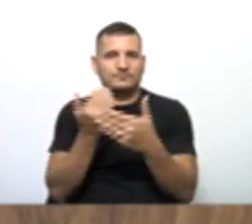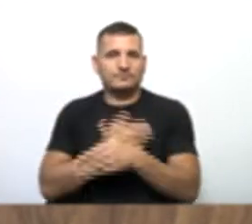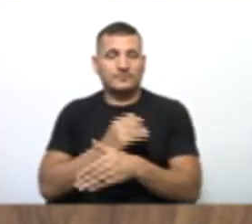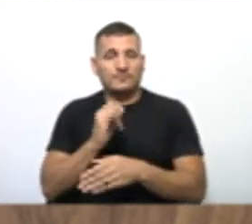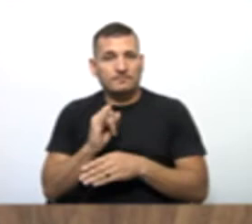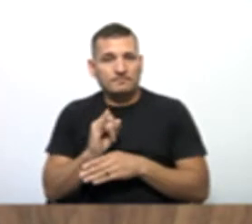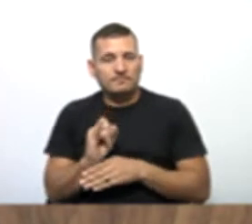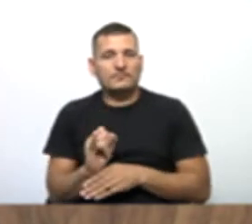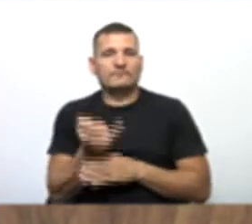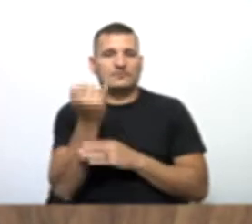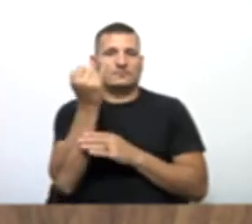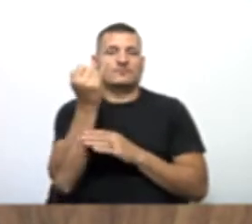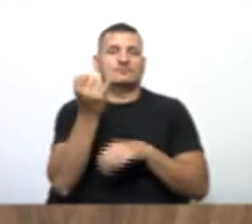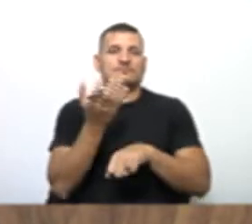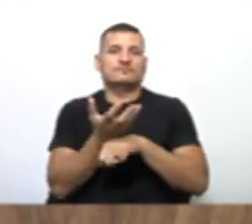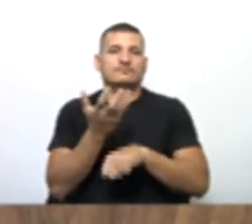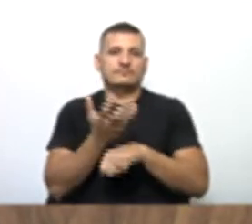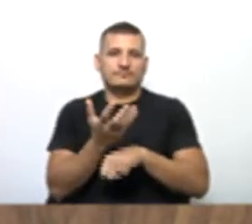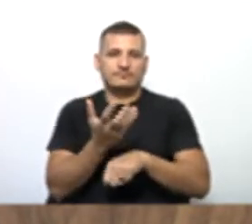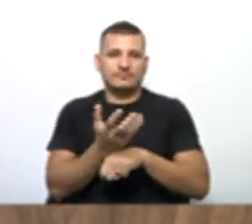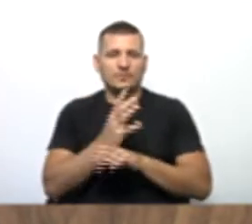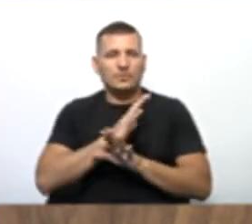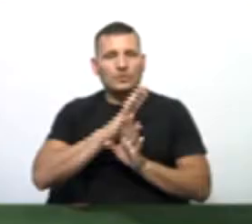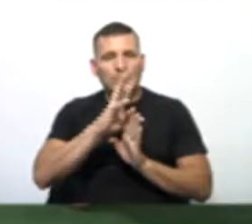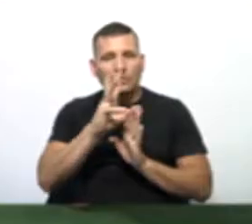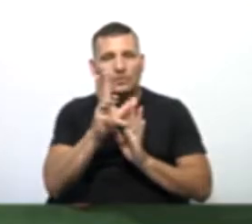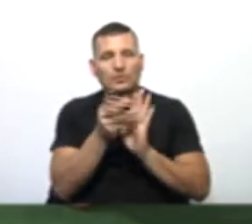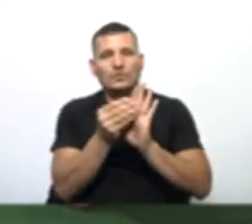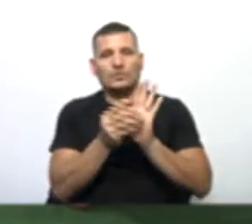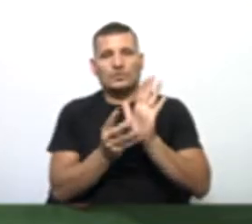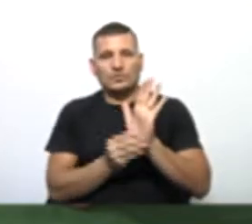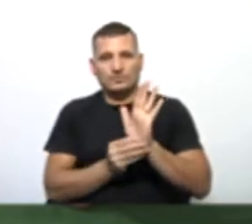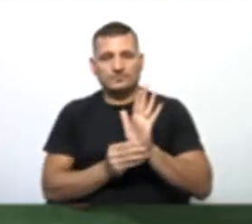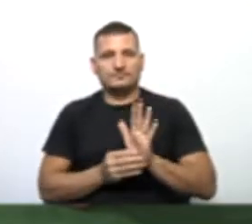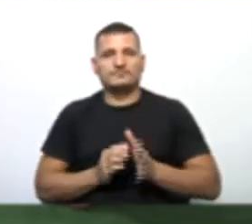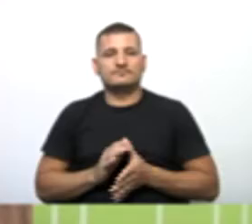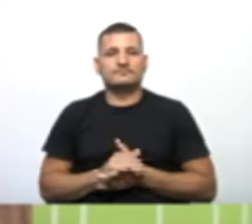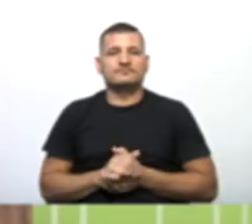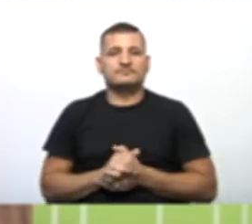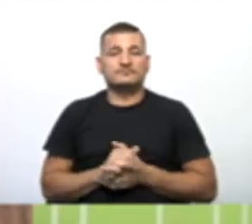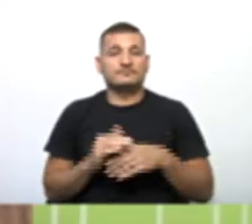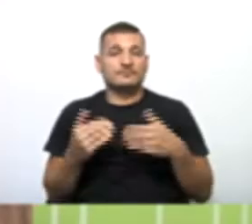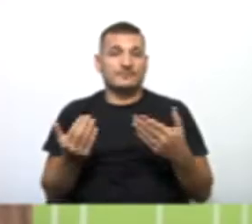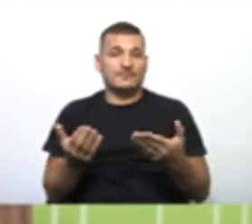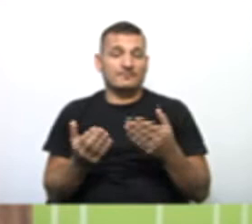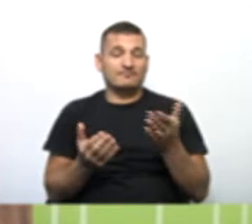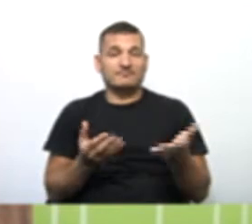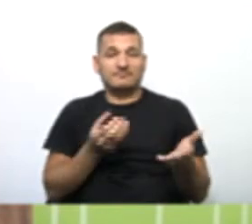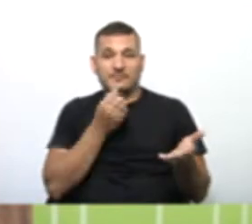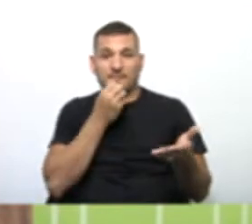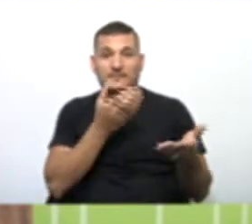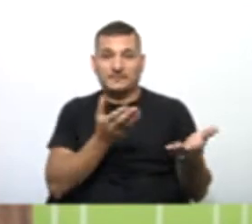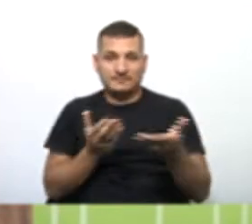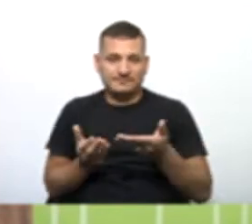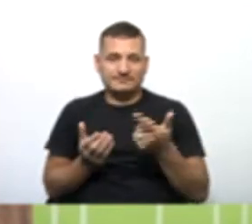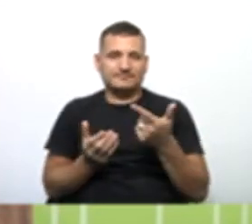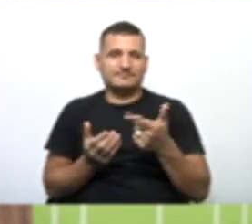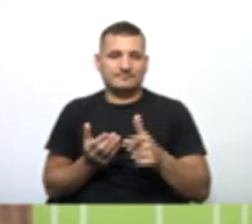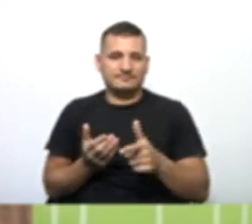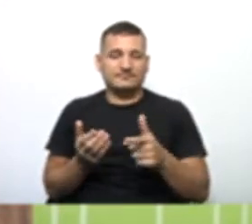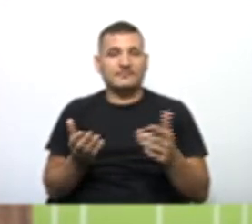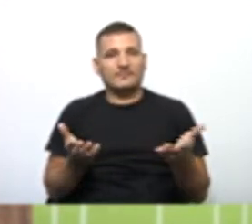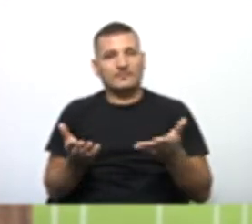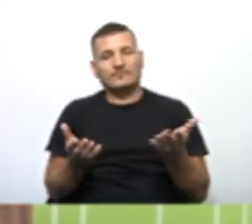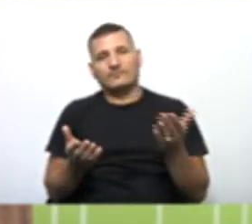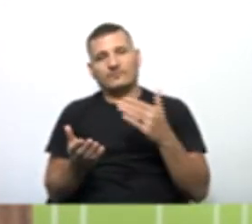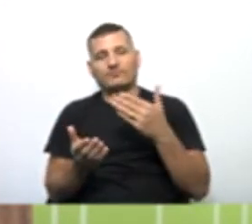a disciplina e todo o conteúdo que a gente trabalhou aqui, né, professor? Muito bem, isso aí, pessoal. Sejam novamente, sejam bem-vindos. Vamos à nossa